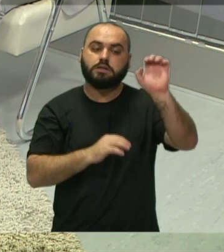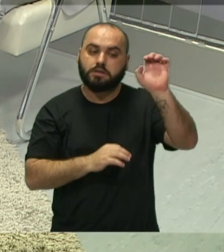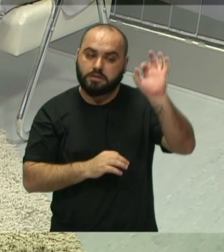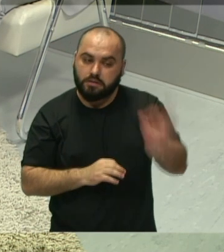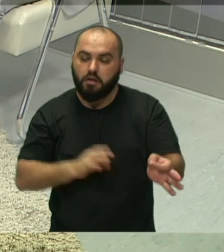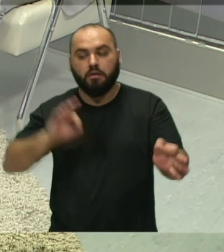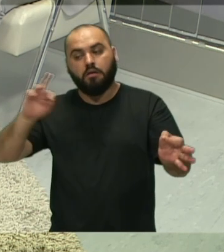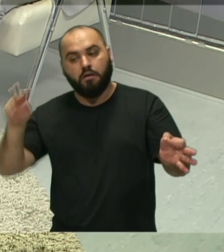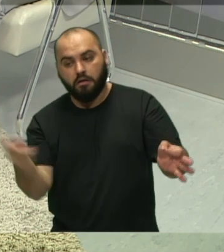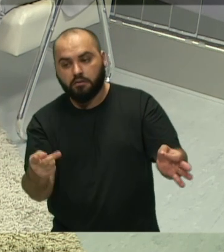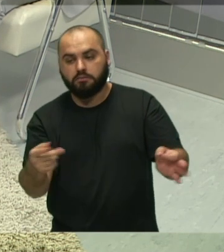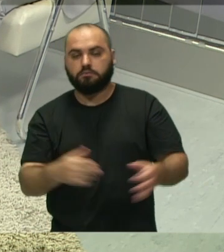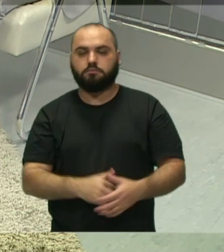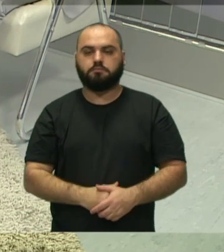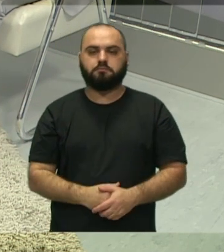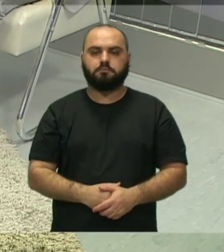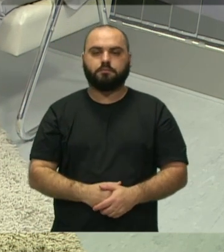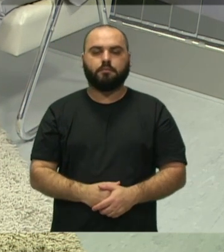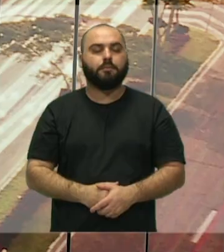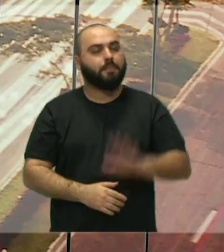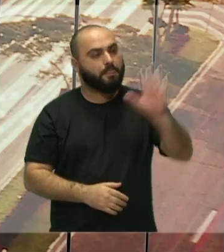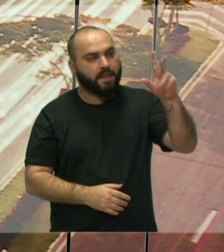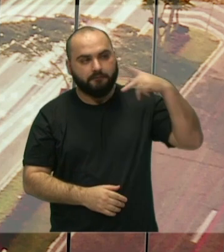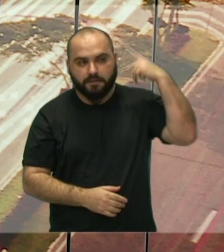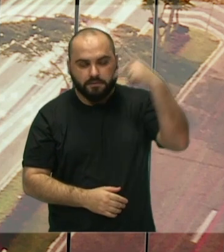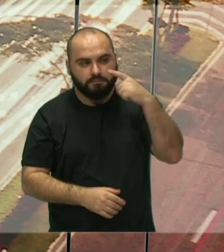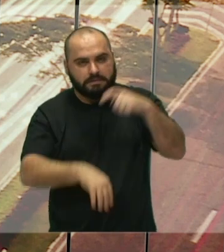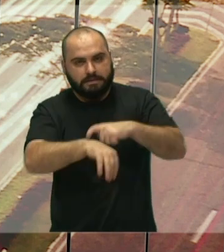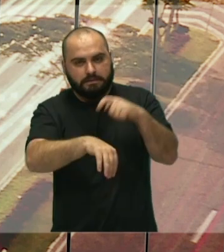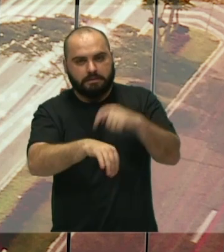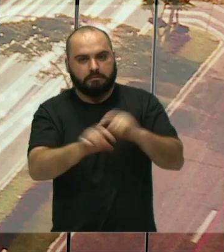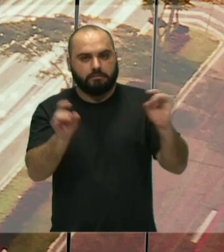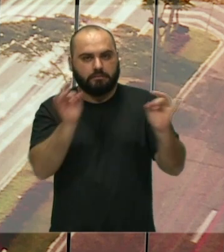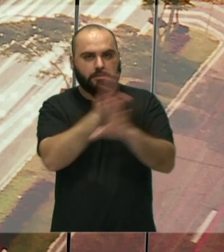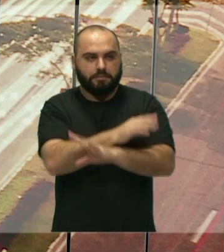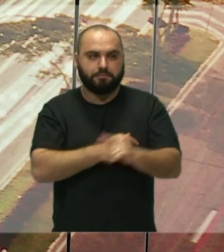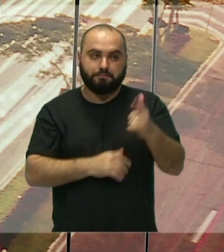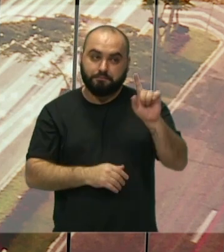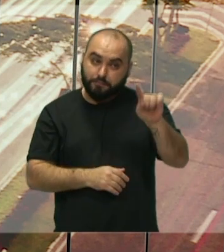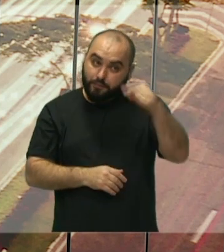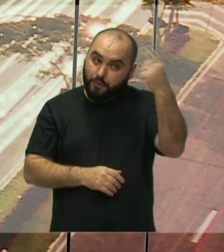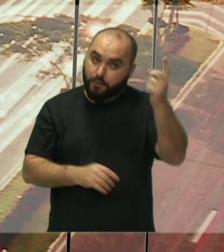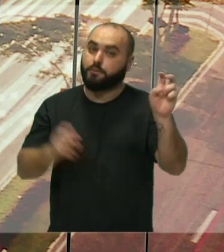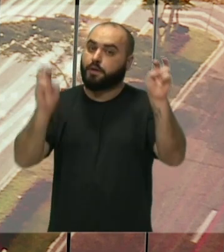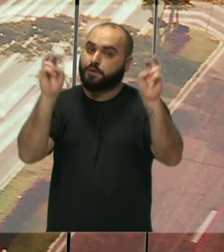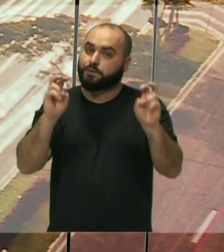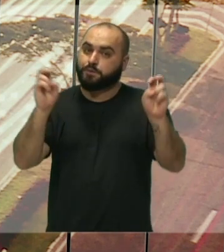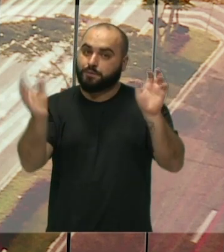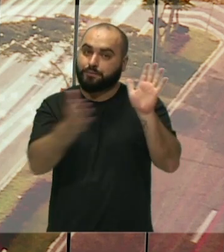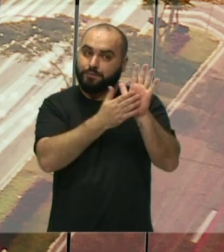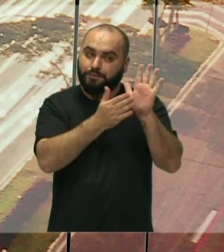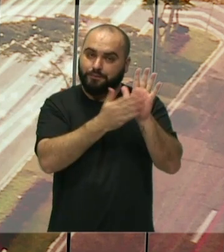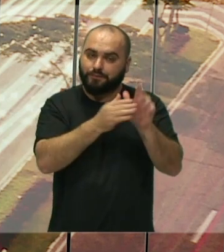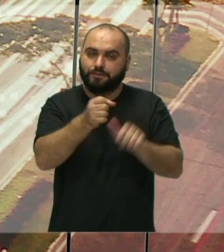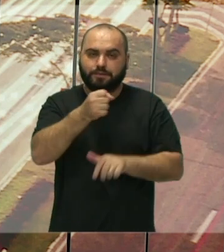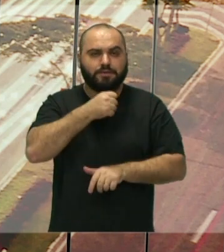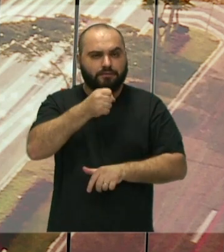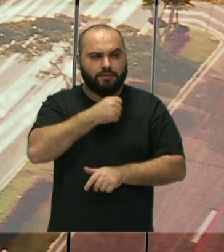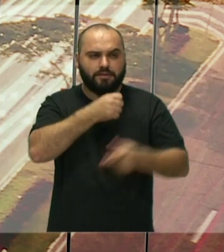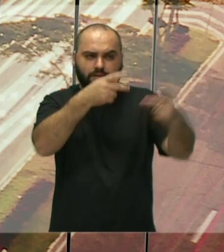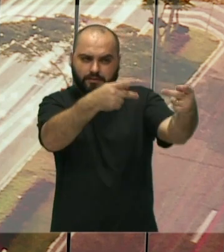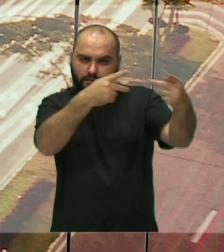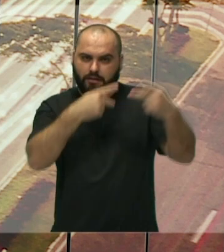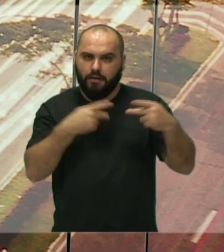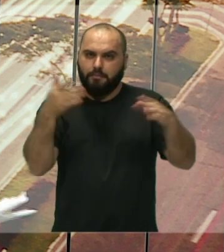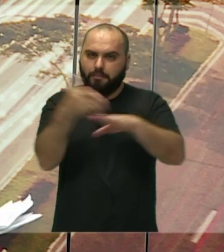da história. Vereador, nosso tempo acabou. As outras pautas legislativas do senhor nós trataremos em outra entrevista, que o senhor será convidado a